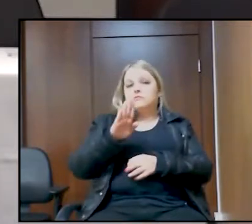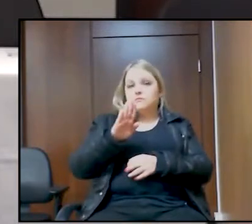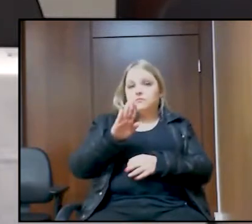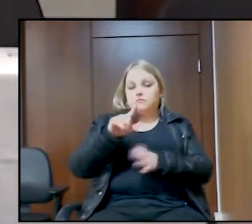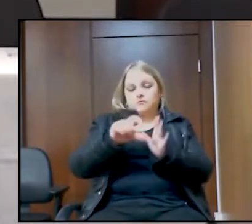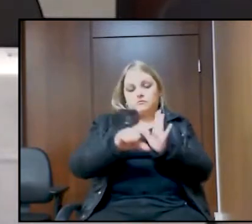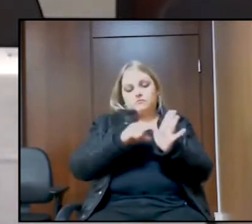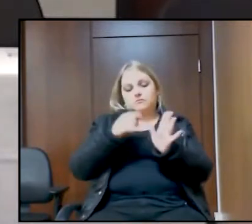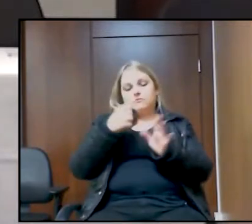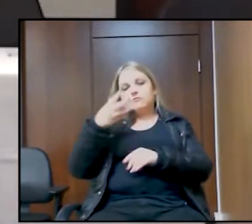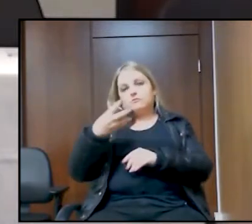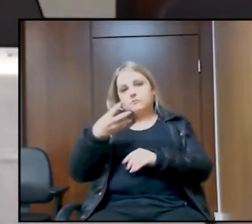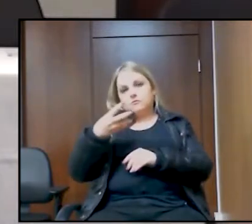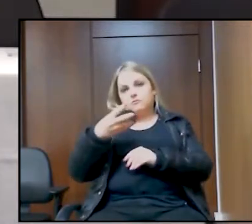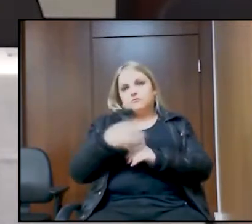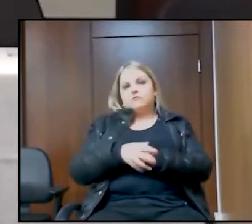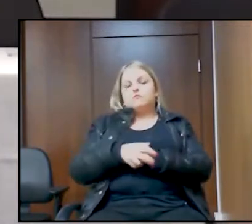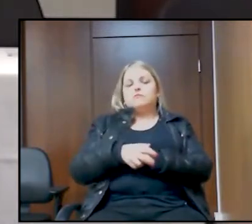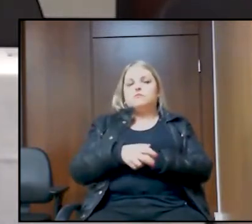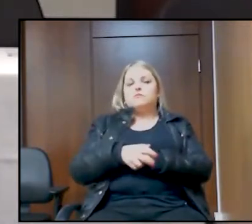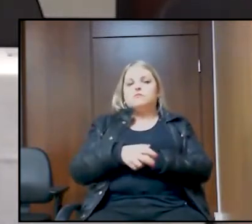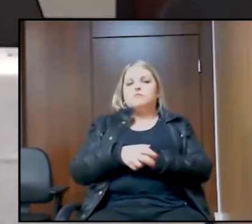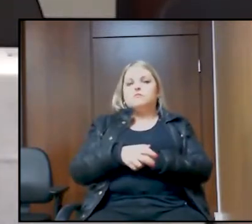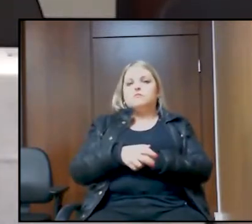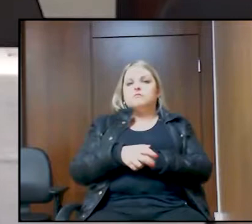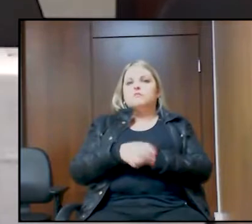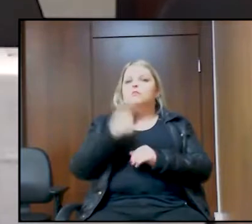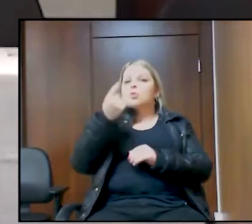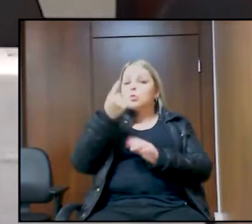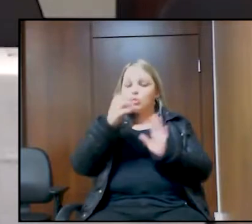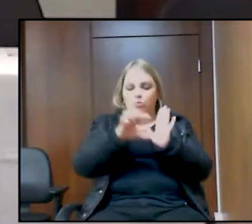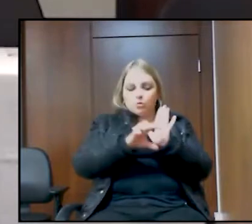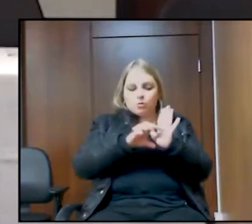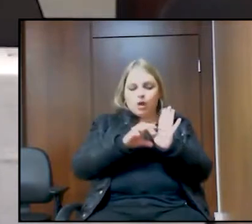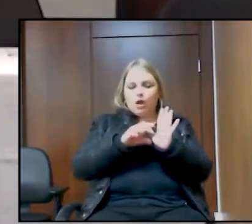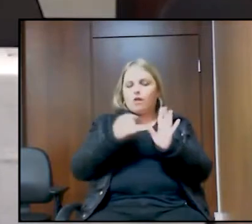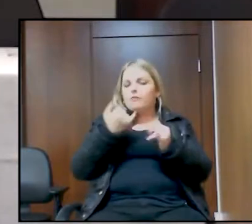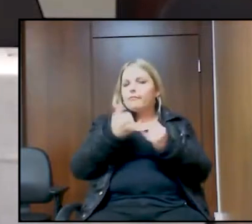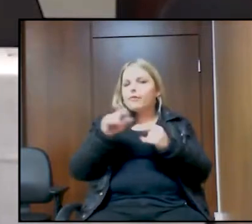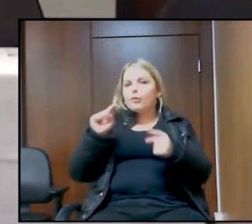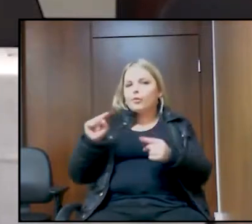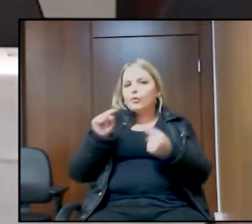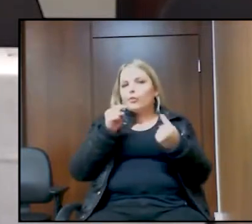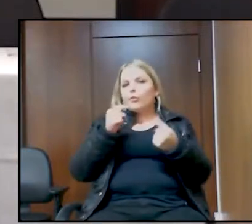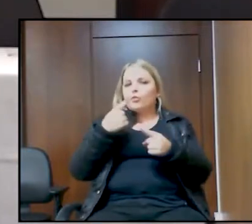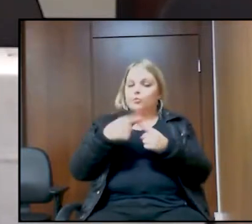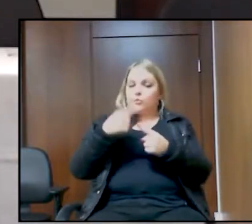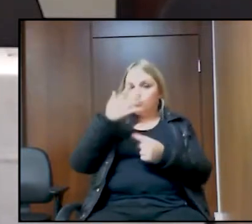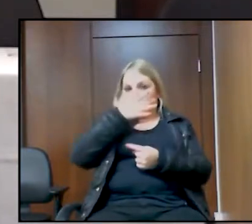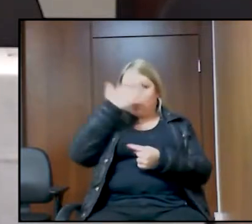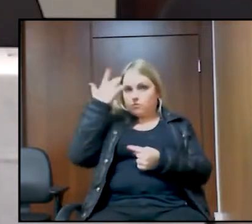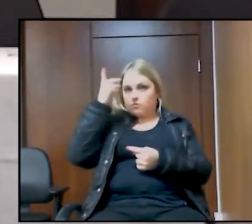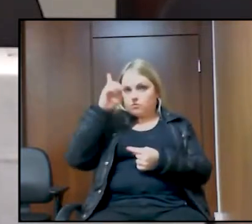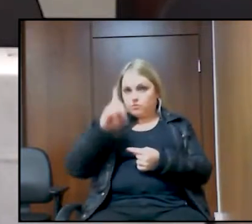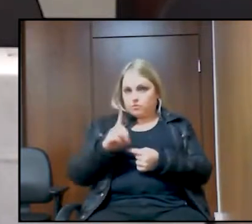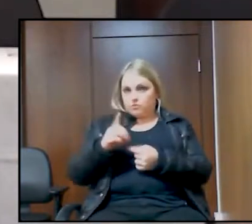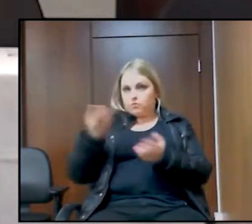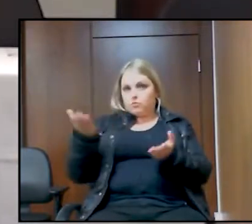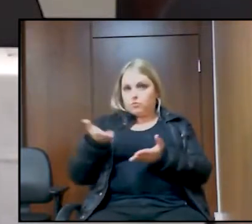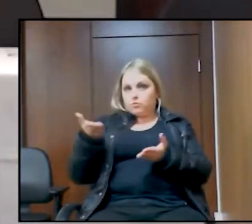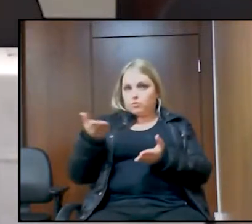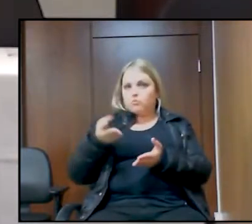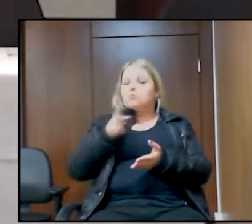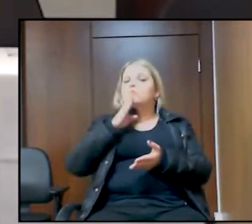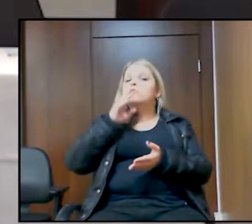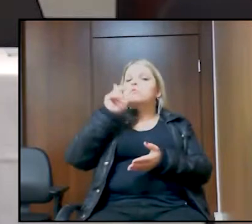4º, no parágrafo único há uma contradição, porque o Estatuto da Pessoa com Deficiência, que hoje é conhecido como